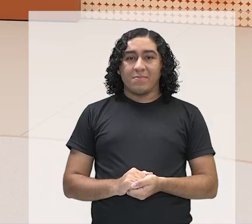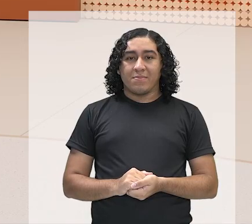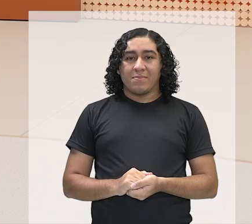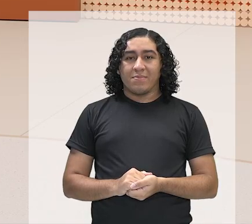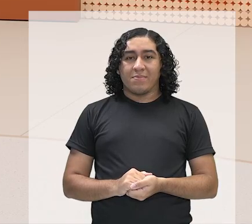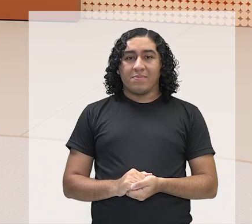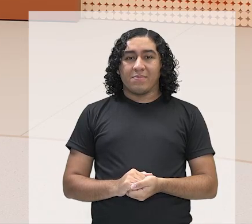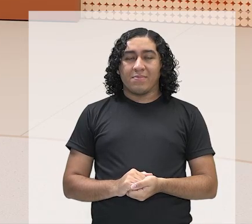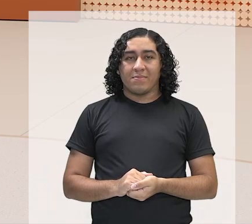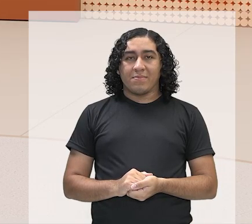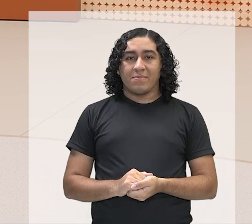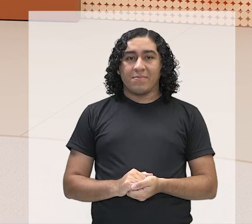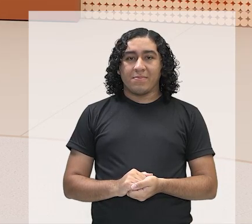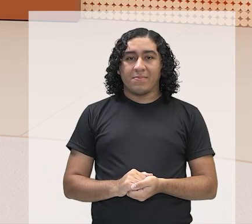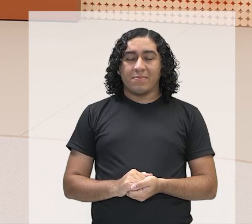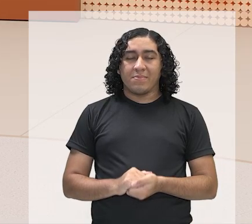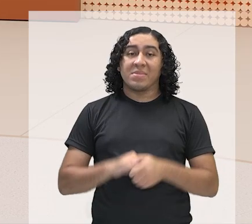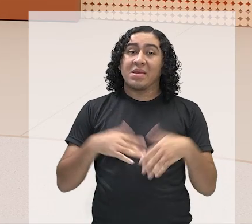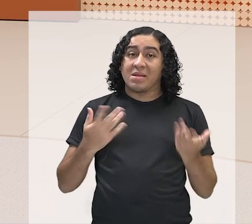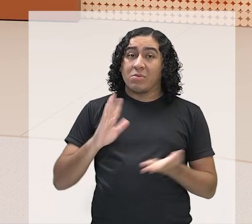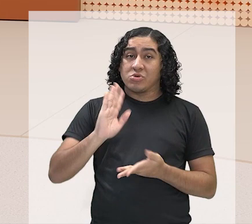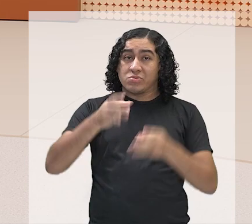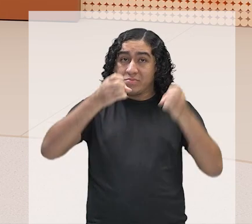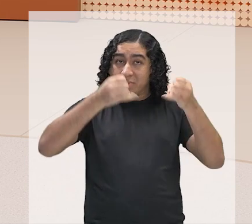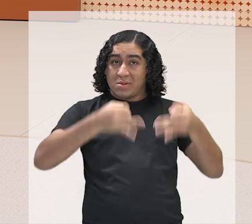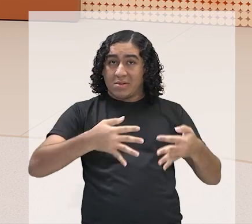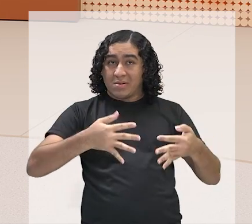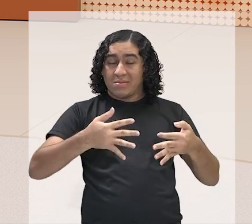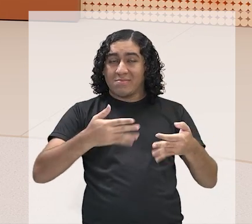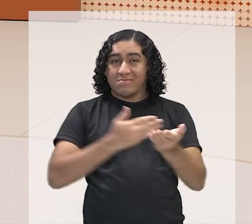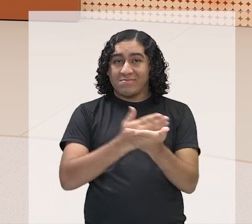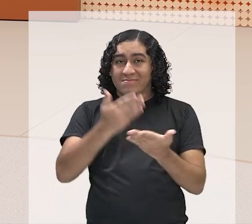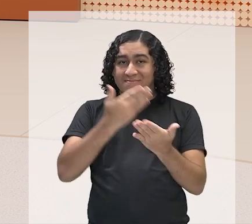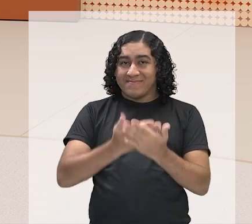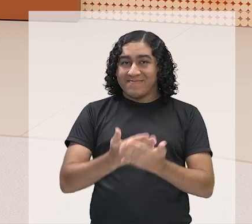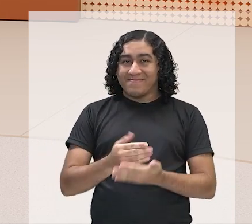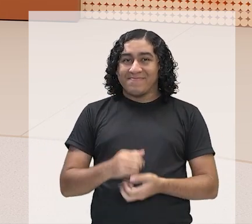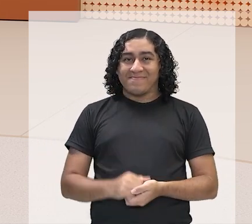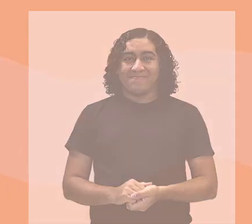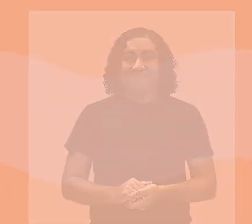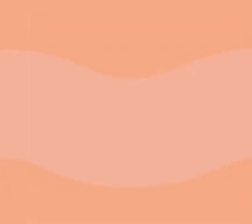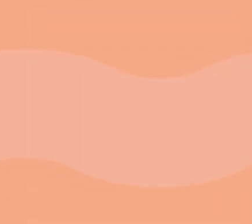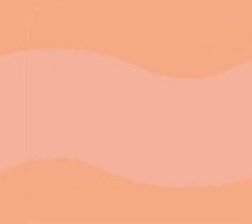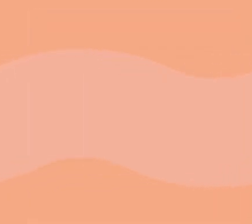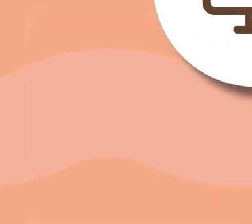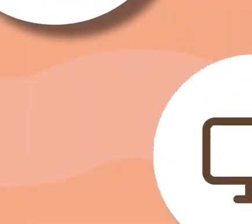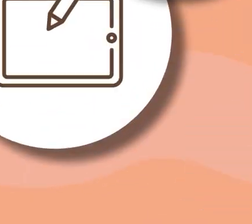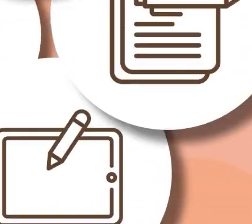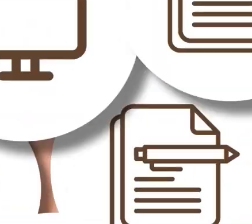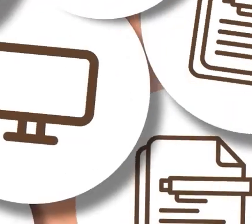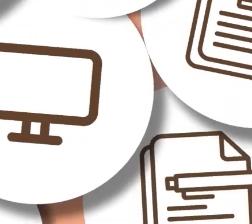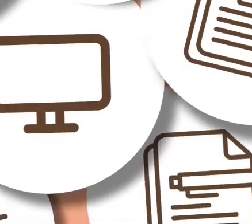Feita a apresentação do objeto de conhecimento, vamos dar início à nossa aula.